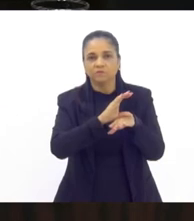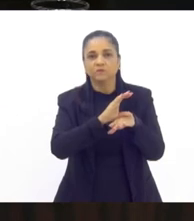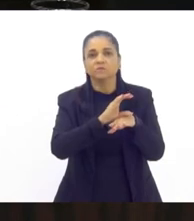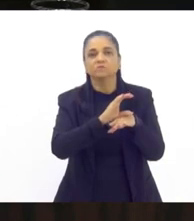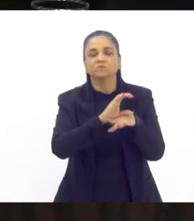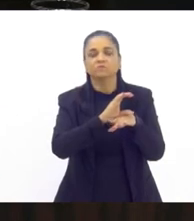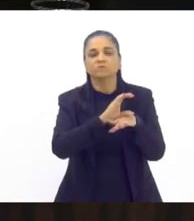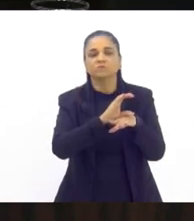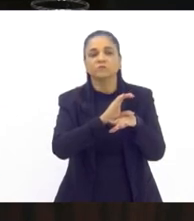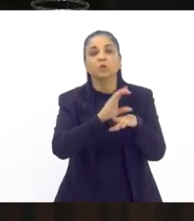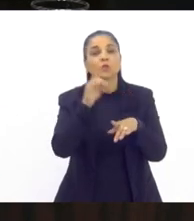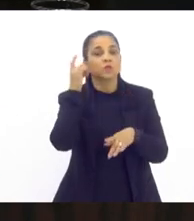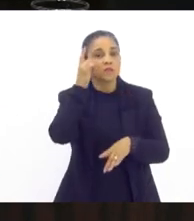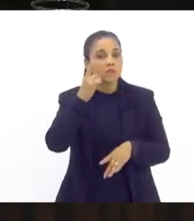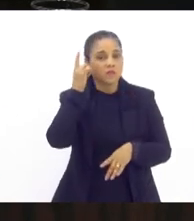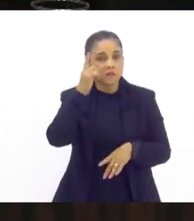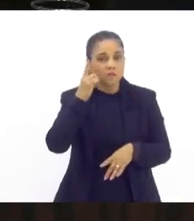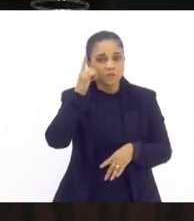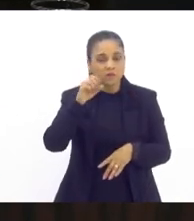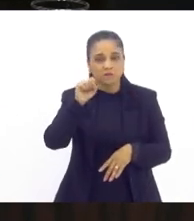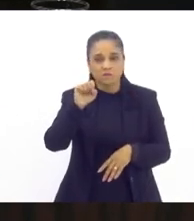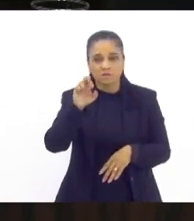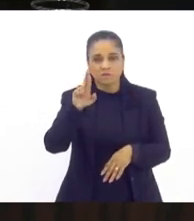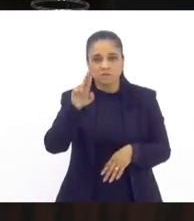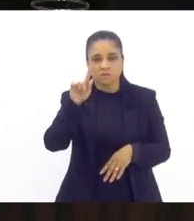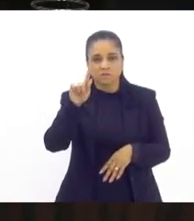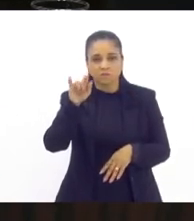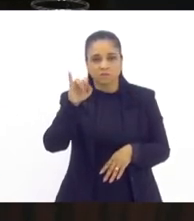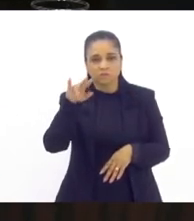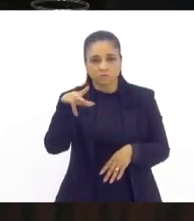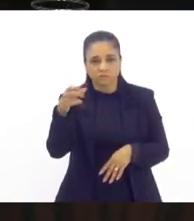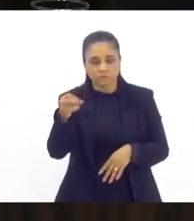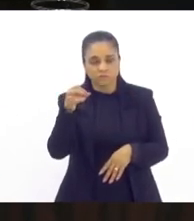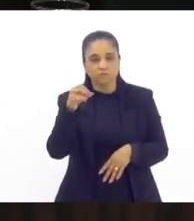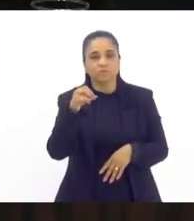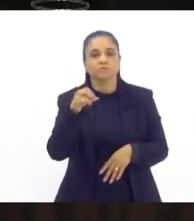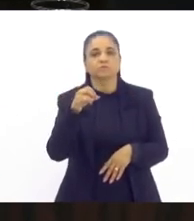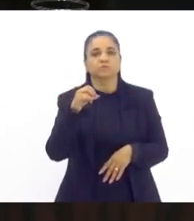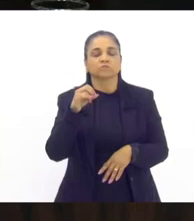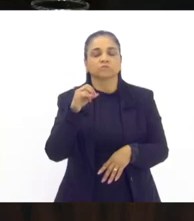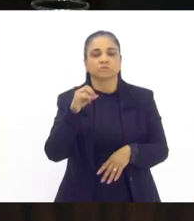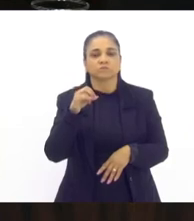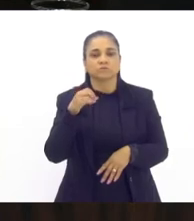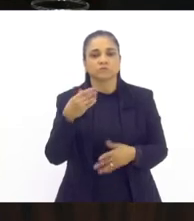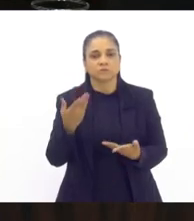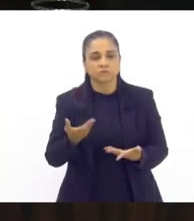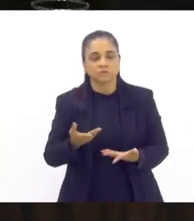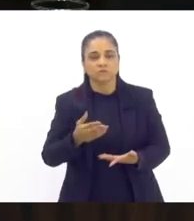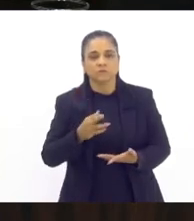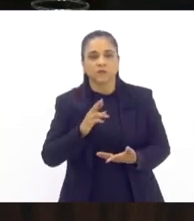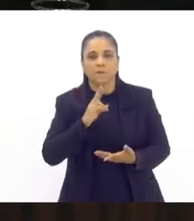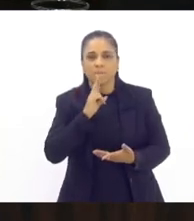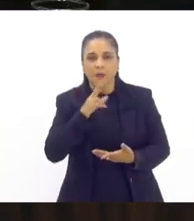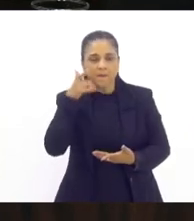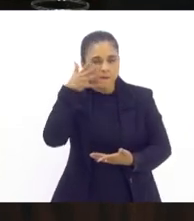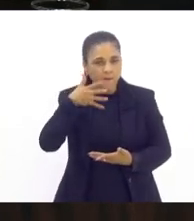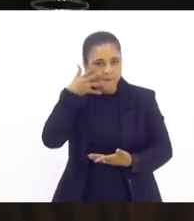constitucionalidade do deputado doutor Serginho, relator original. Relator.